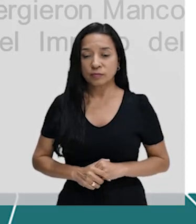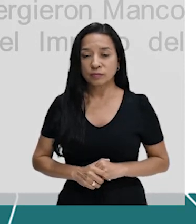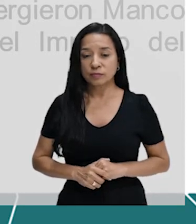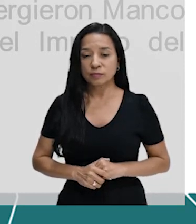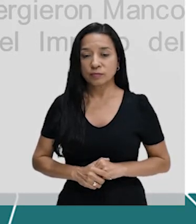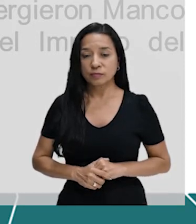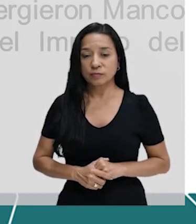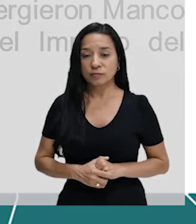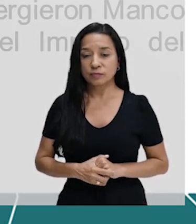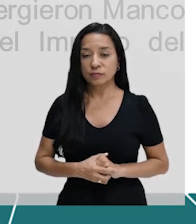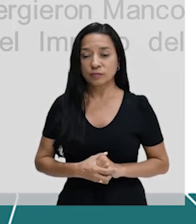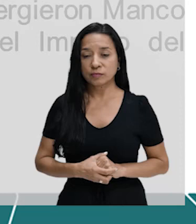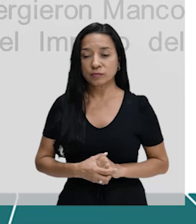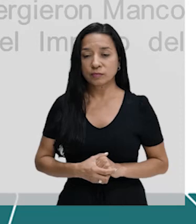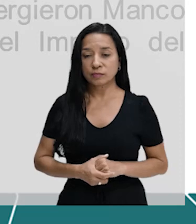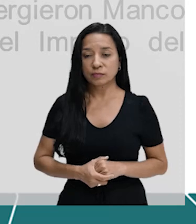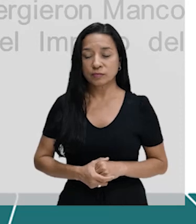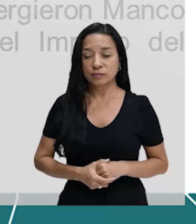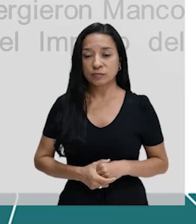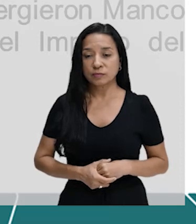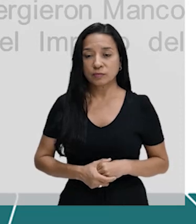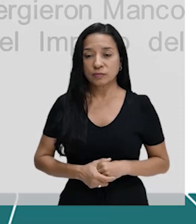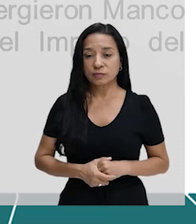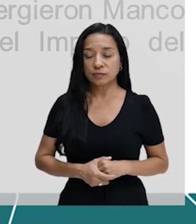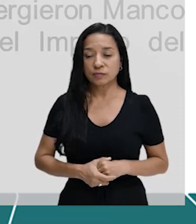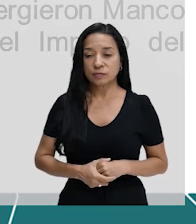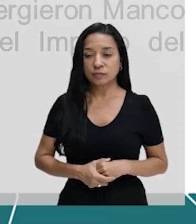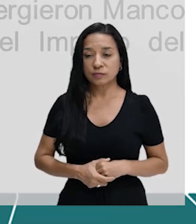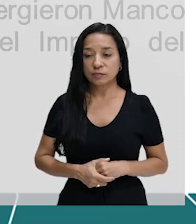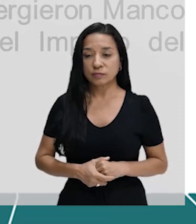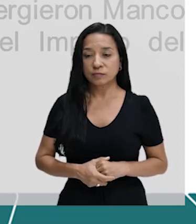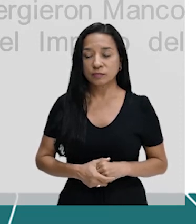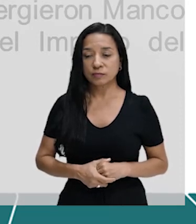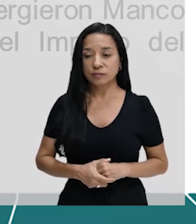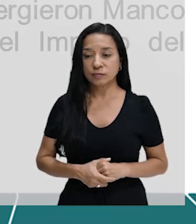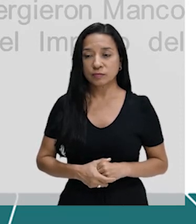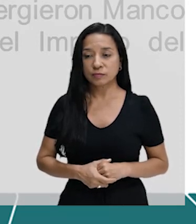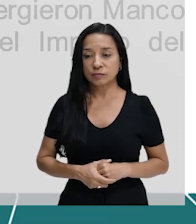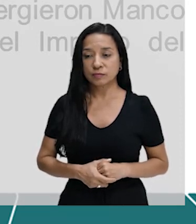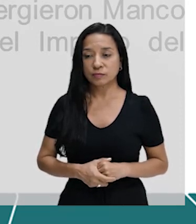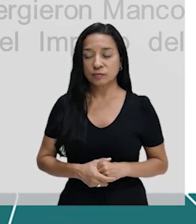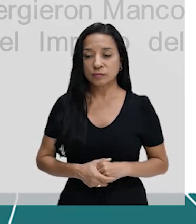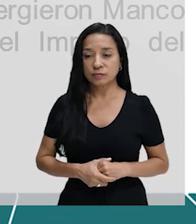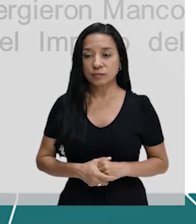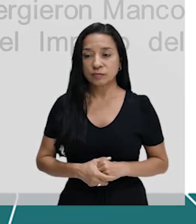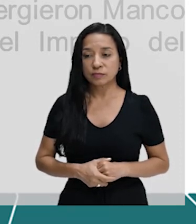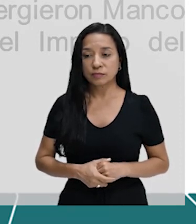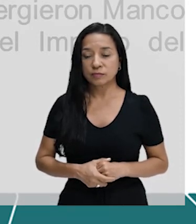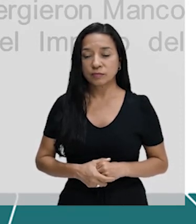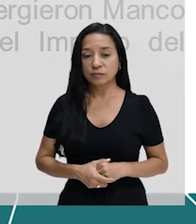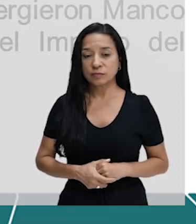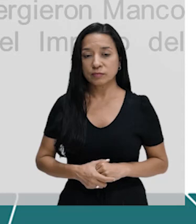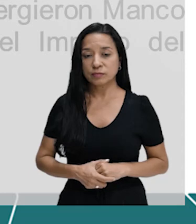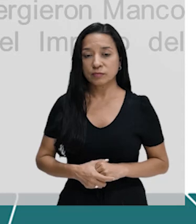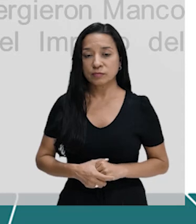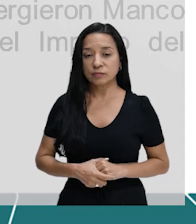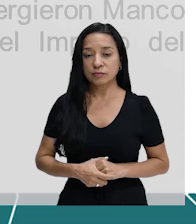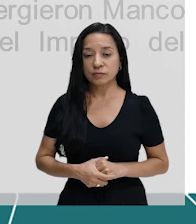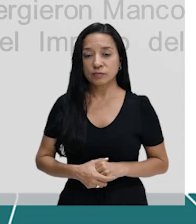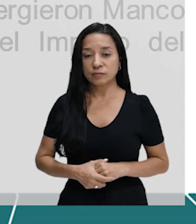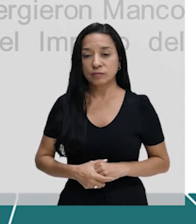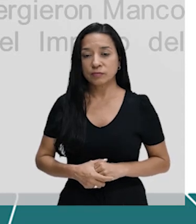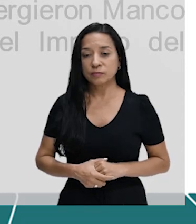sagrado, levantó una enorme ola que quedó suspendida entre el cielo y la